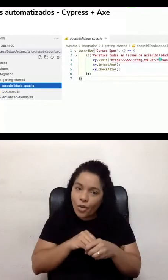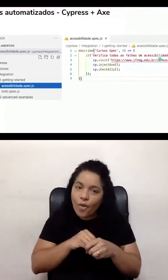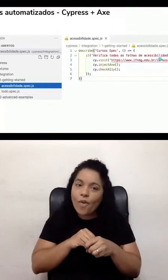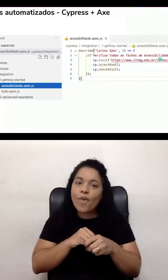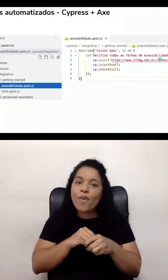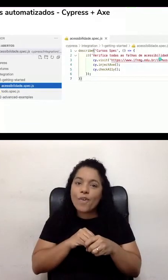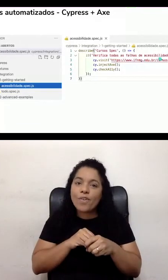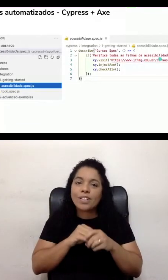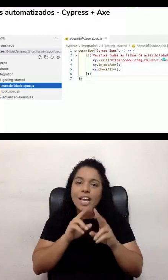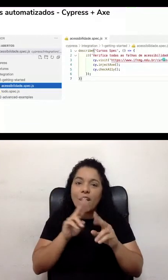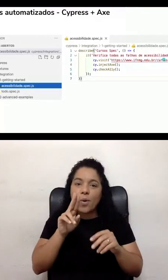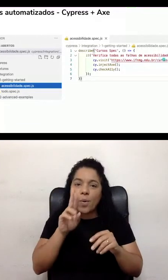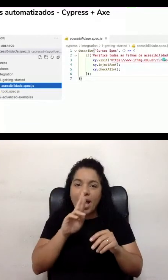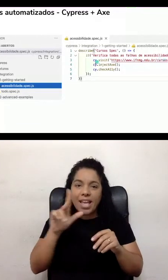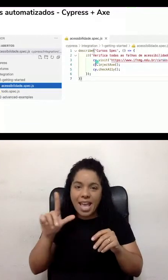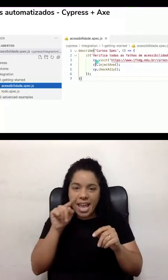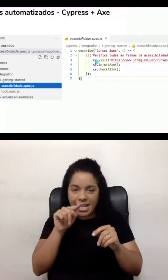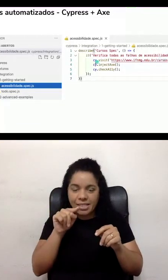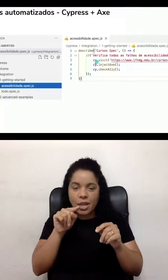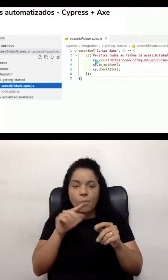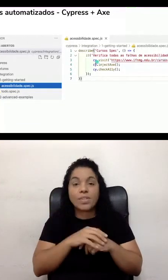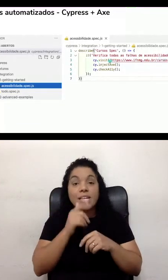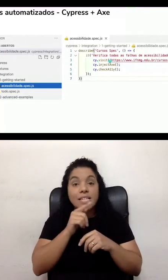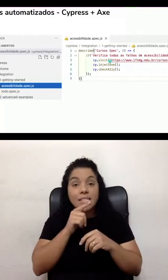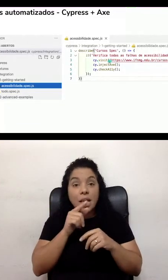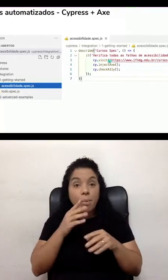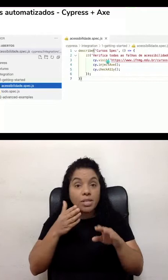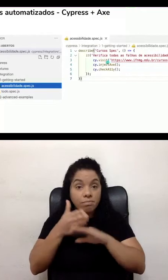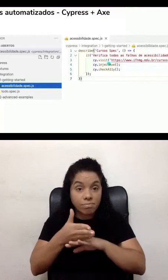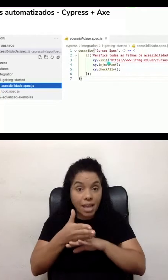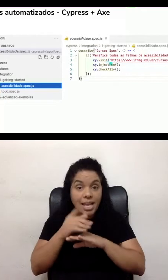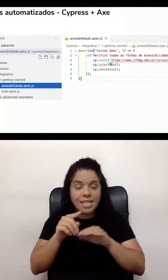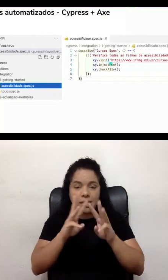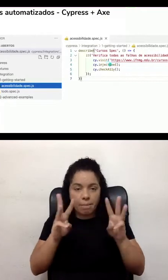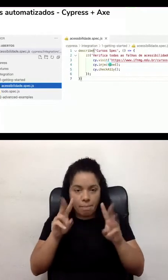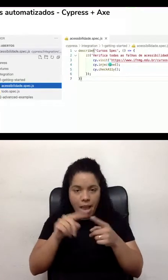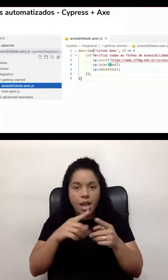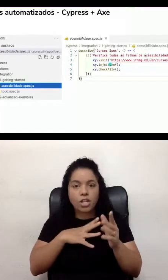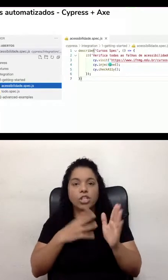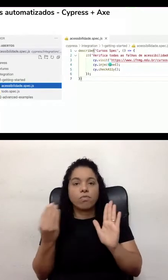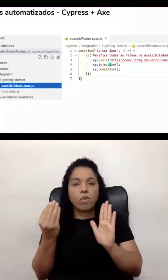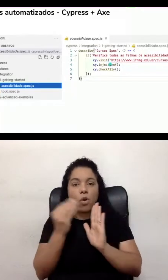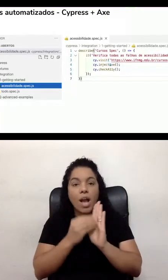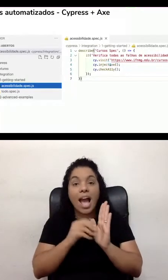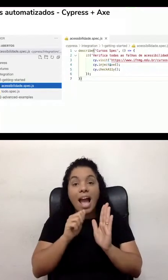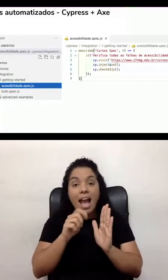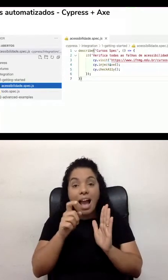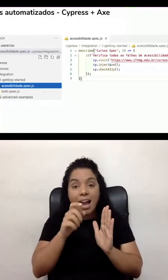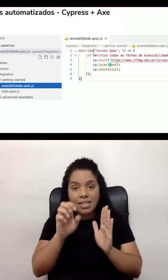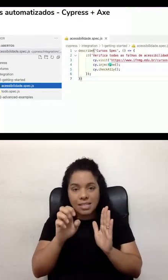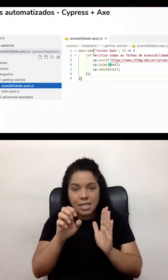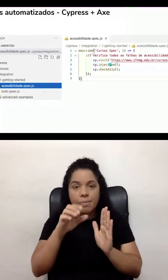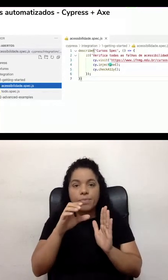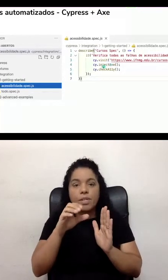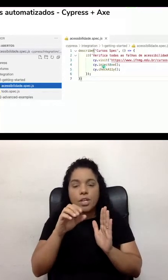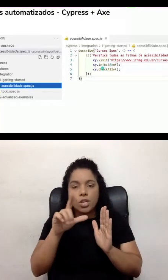Nessa URL aqui, nesse endereço. Então, depois que eu visitar essa página, eu vou injetar o Axie Core,